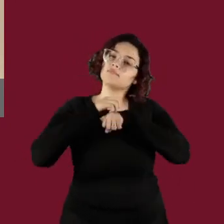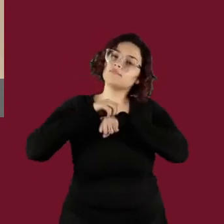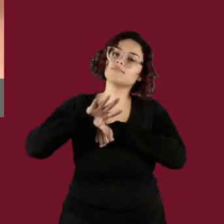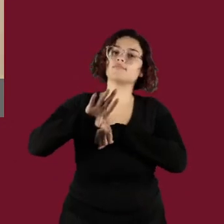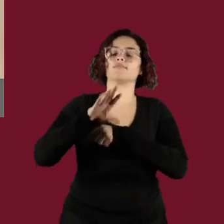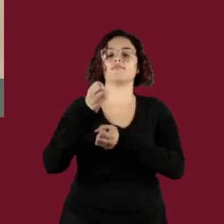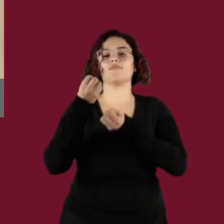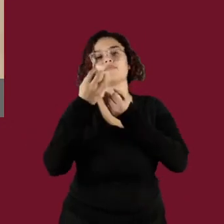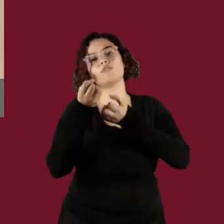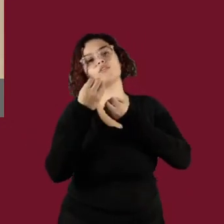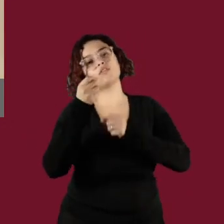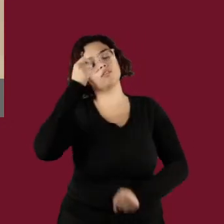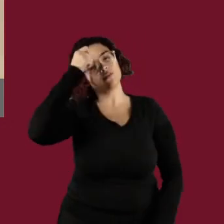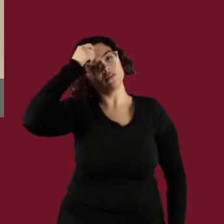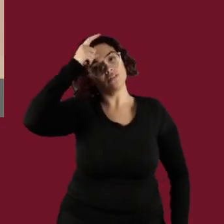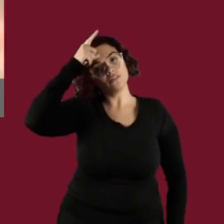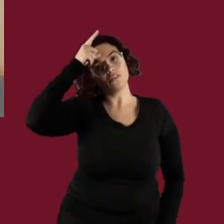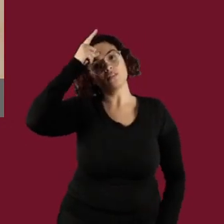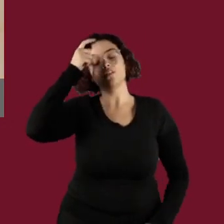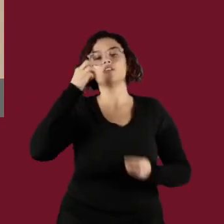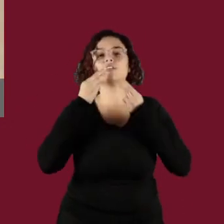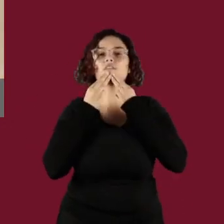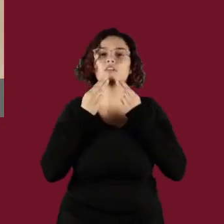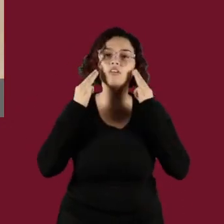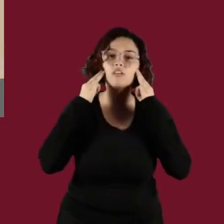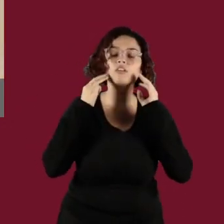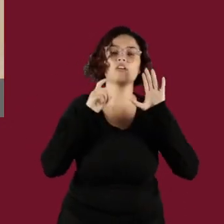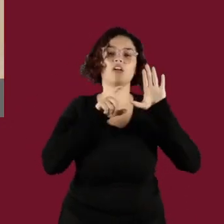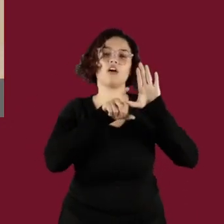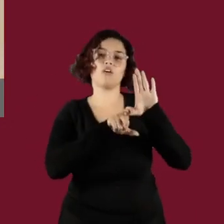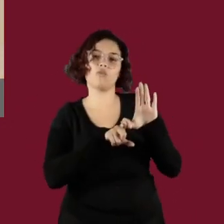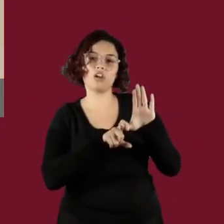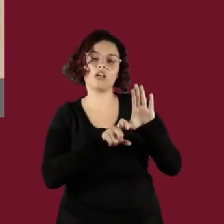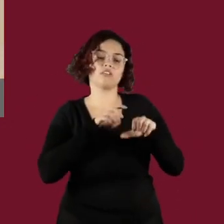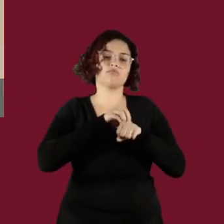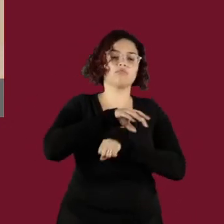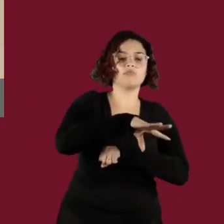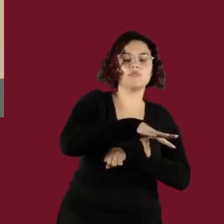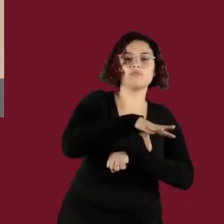informações sobre a cultura moçambicana para angolanos ou a cultura brasileira para